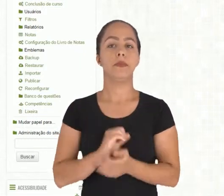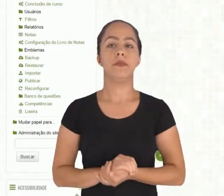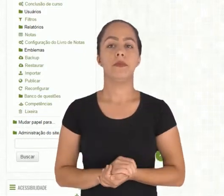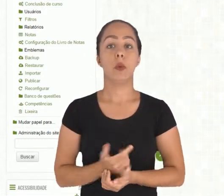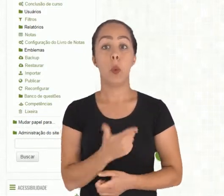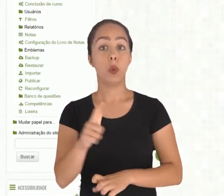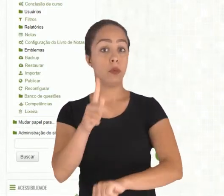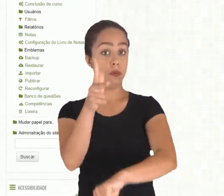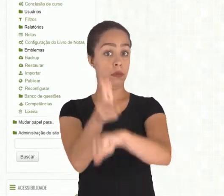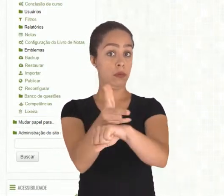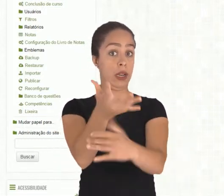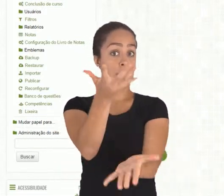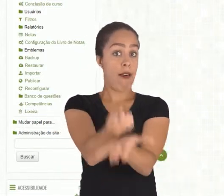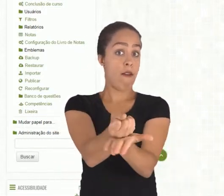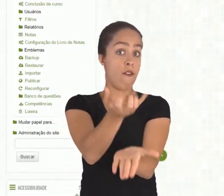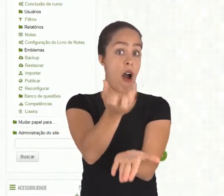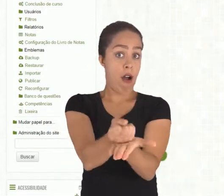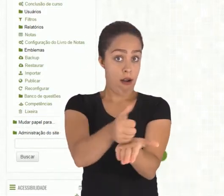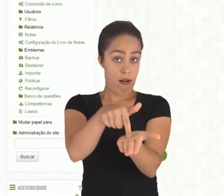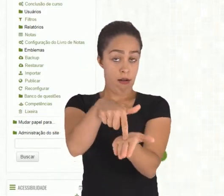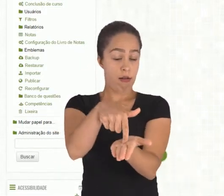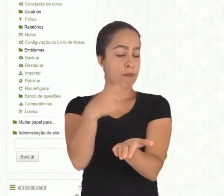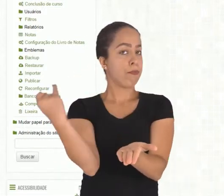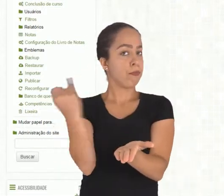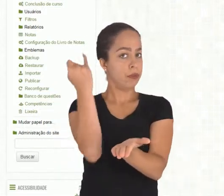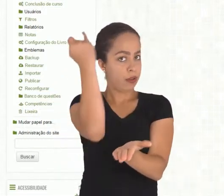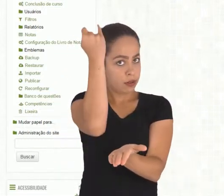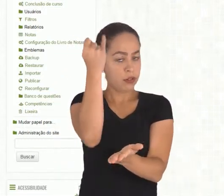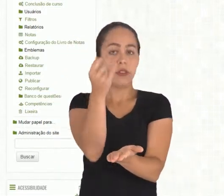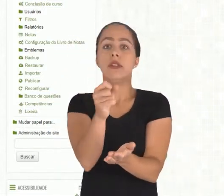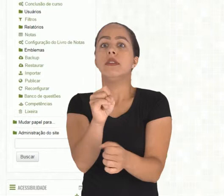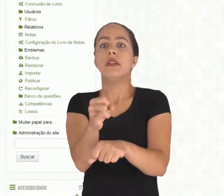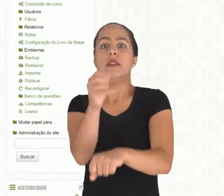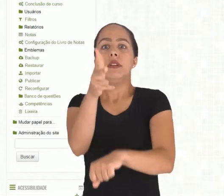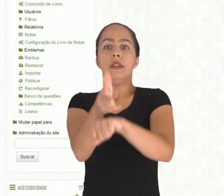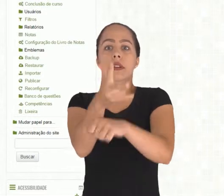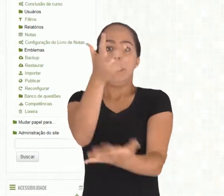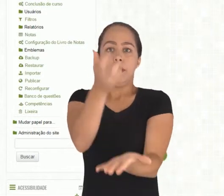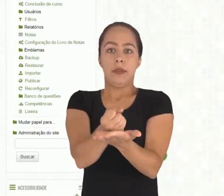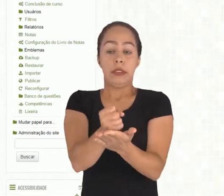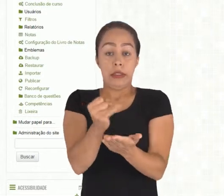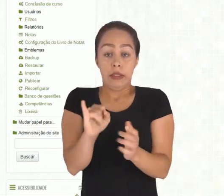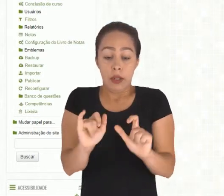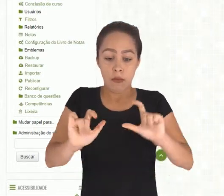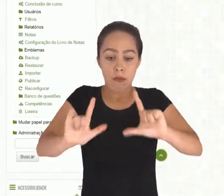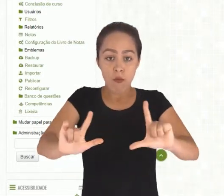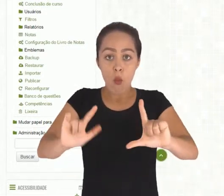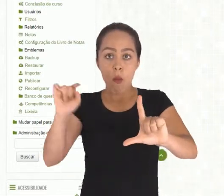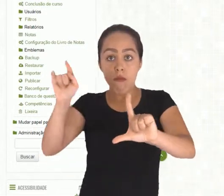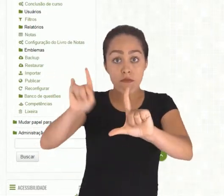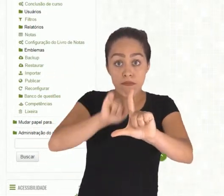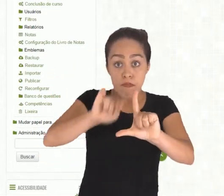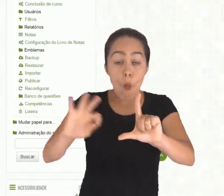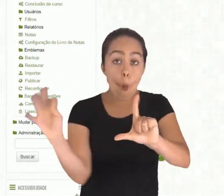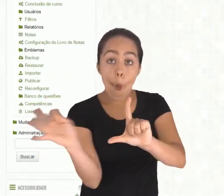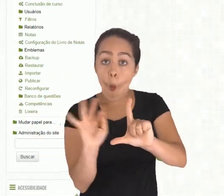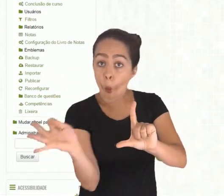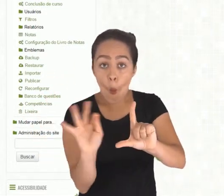você gravar a web conferência uma vez que você esteja com web conferência aberta sem essa opção estiver desmarcada